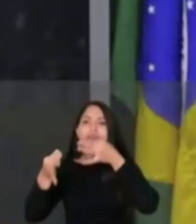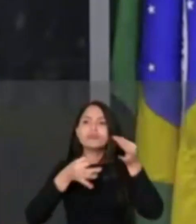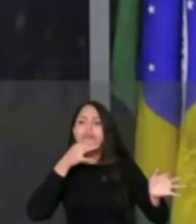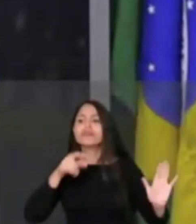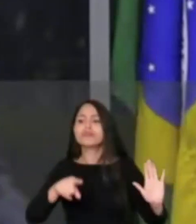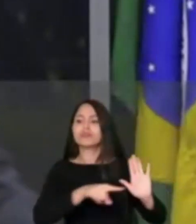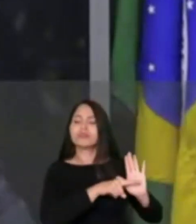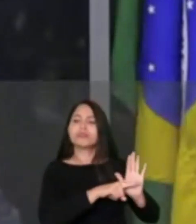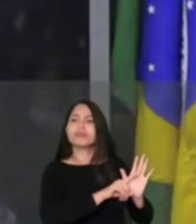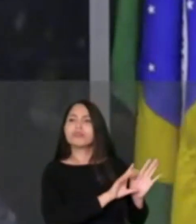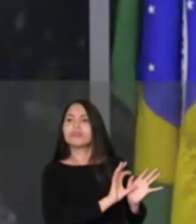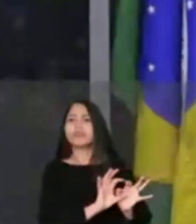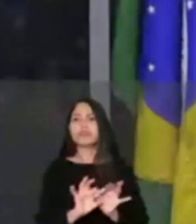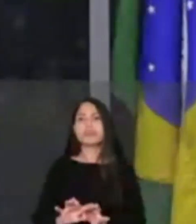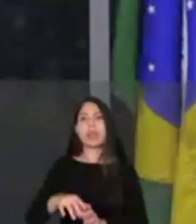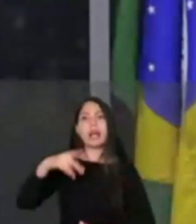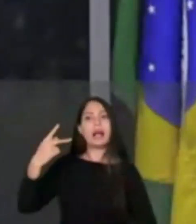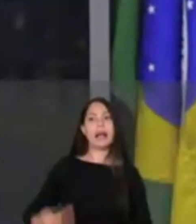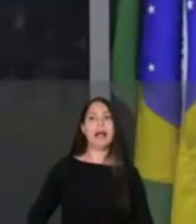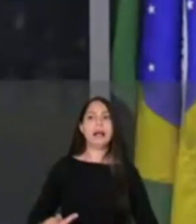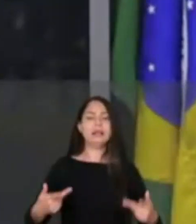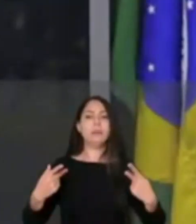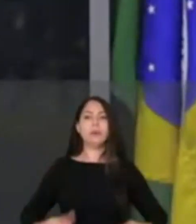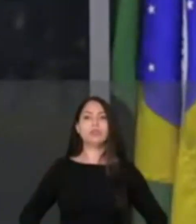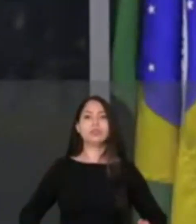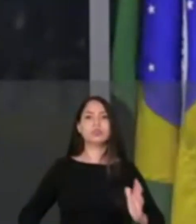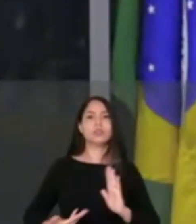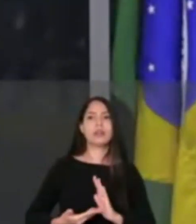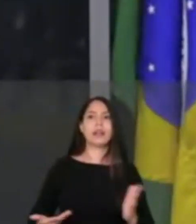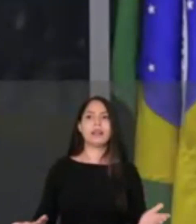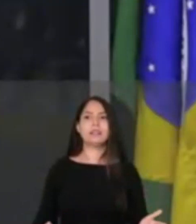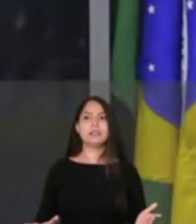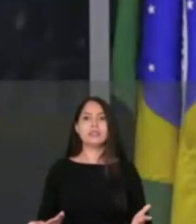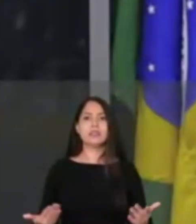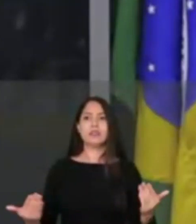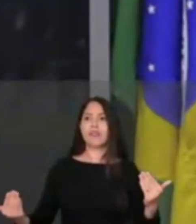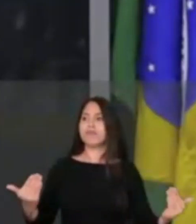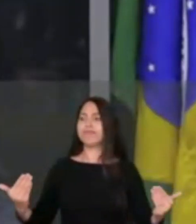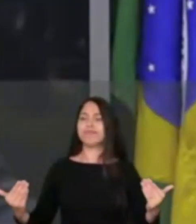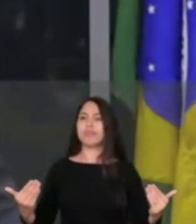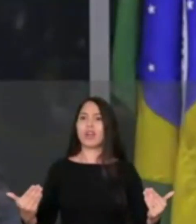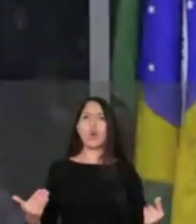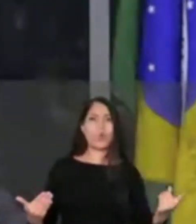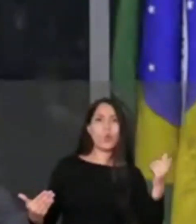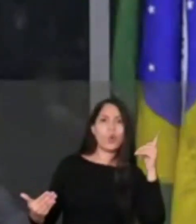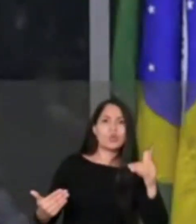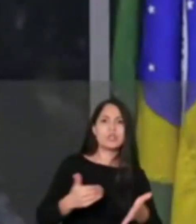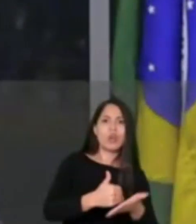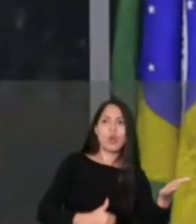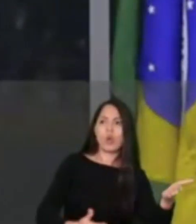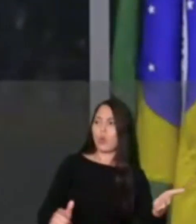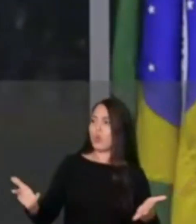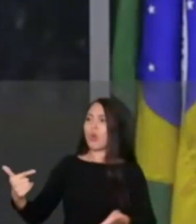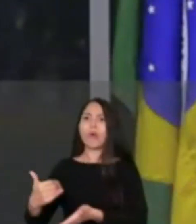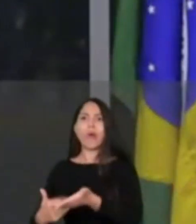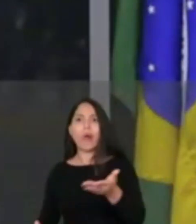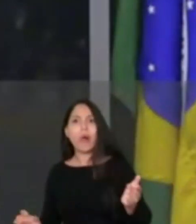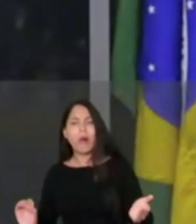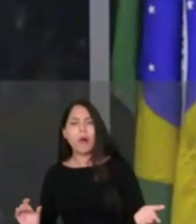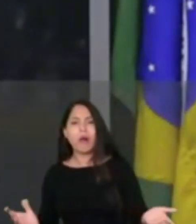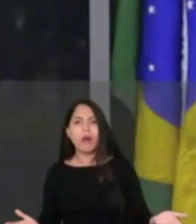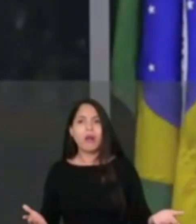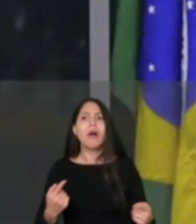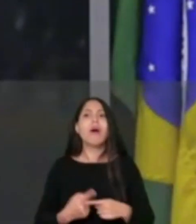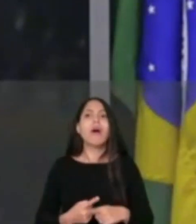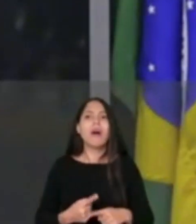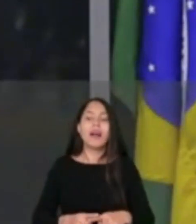à postura desta casa, desta Câmara. A demagogia e o populismo não estão mais prosperando na sociedade. É tempo de redes sociais,